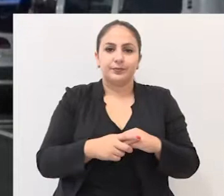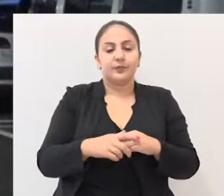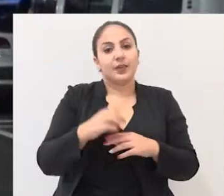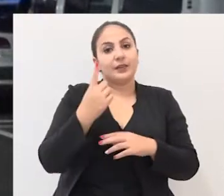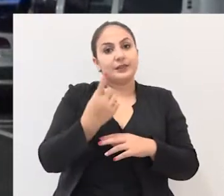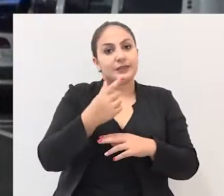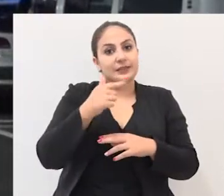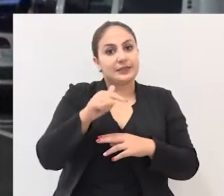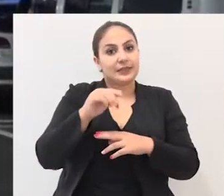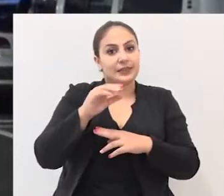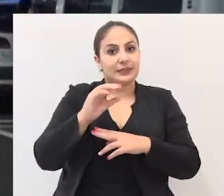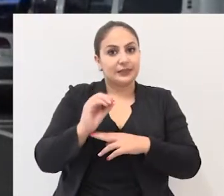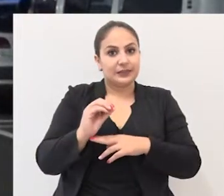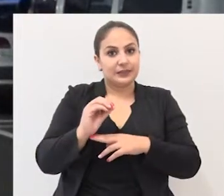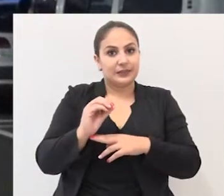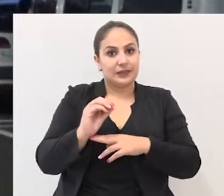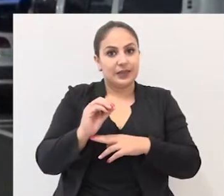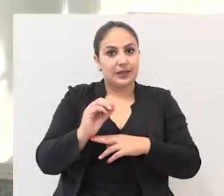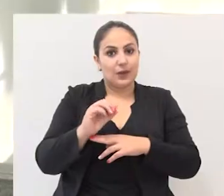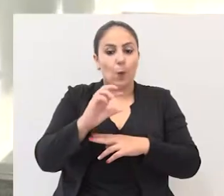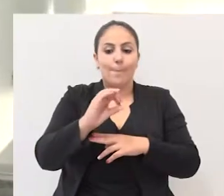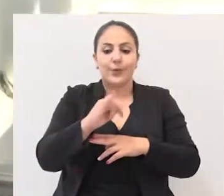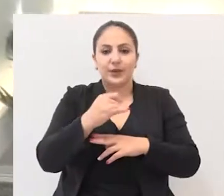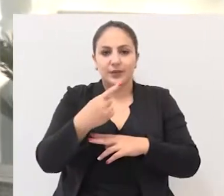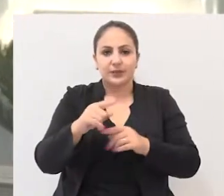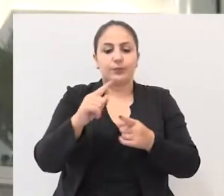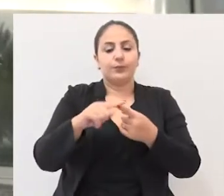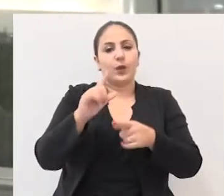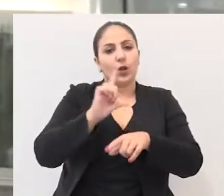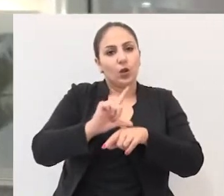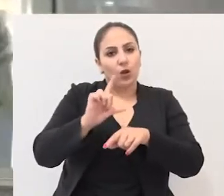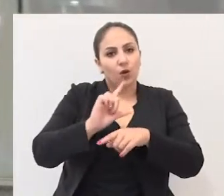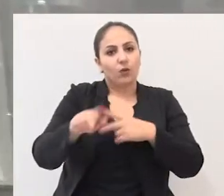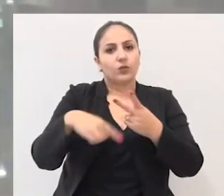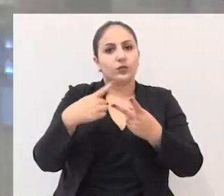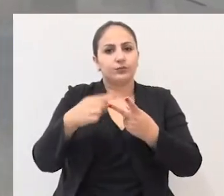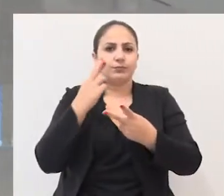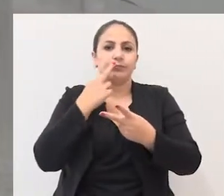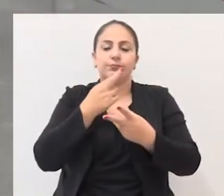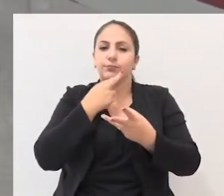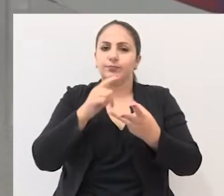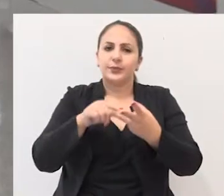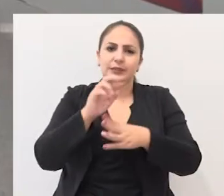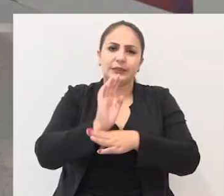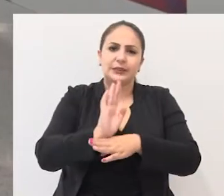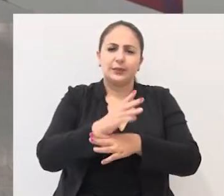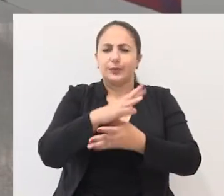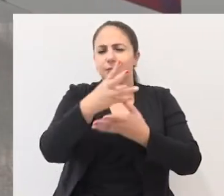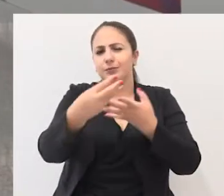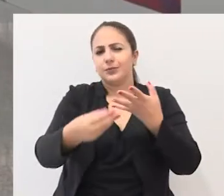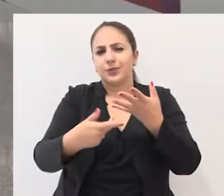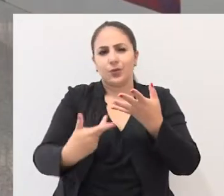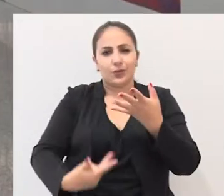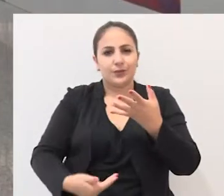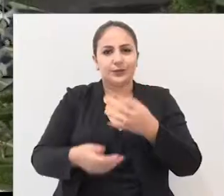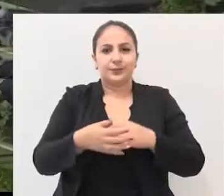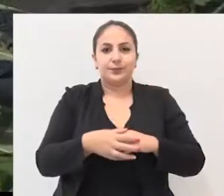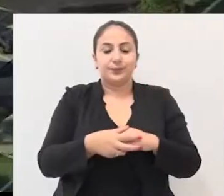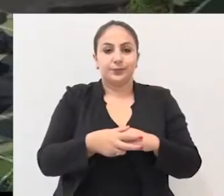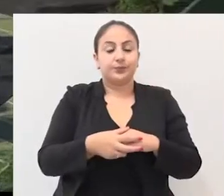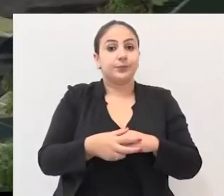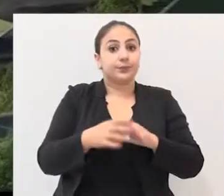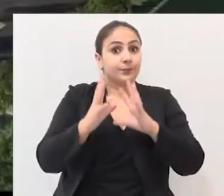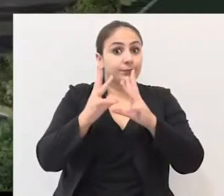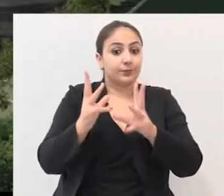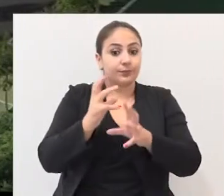São 170 operações, incluindo lojas, restaurantes, cinema e muito mais.